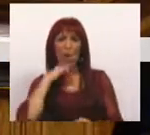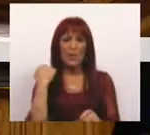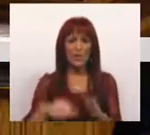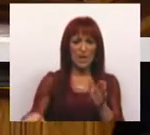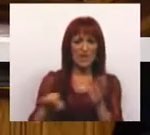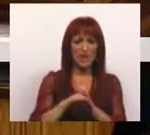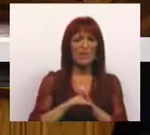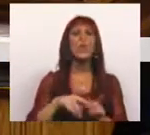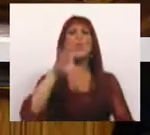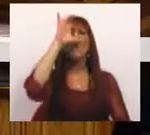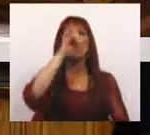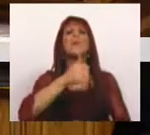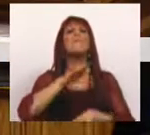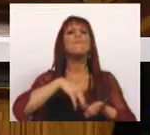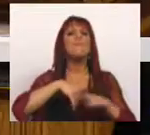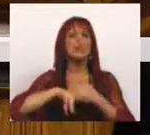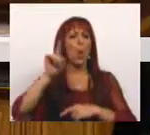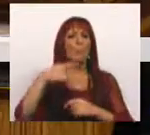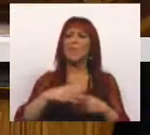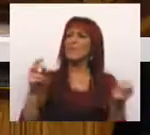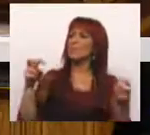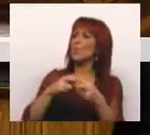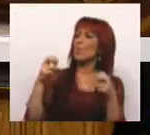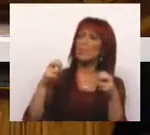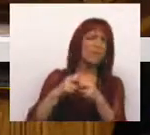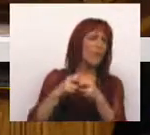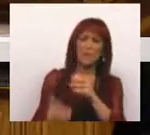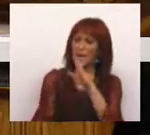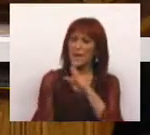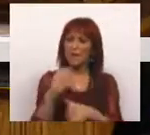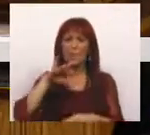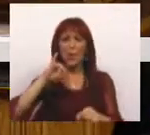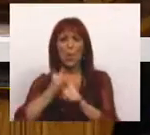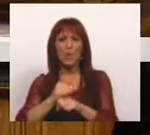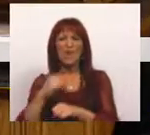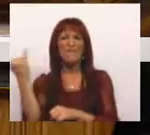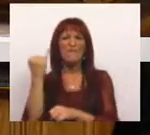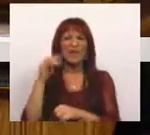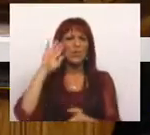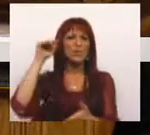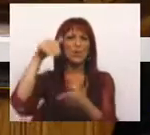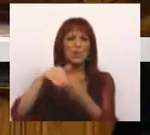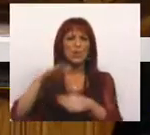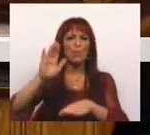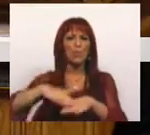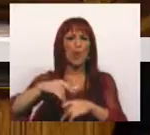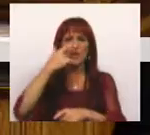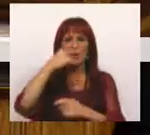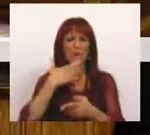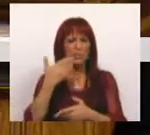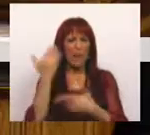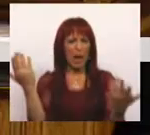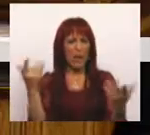Estrada, o que é que o Governo fez? Em vez de resolver este problema, criou uma pseudo-solução relativamente